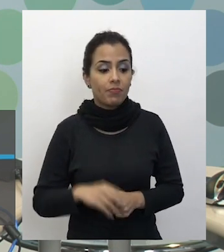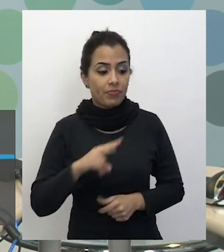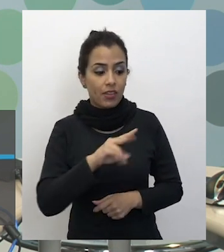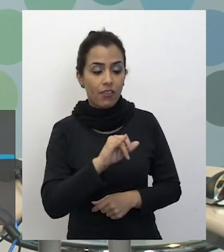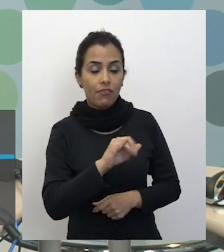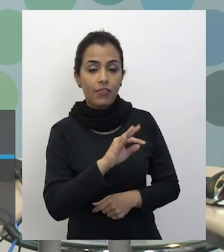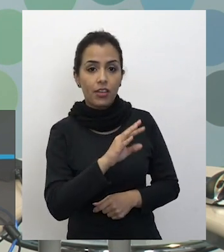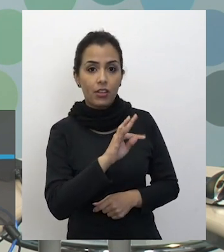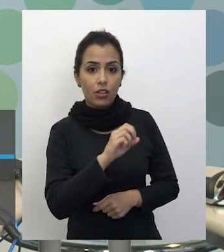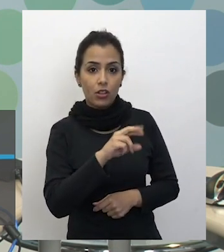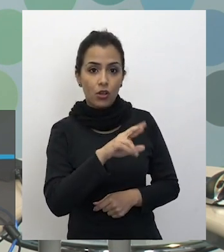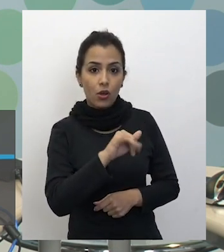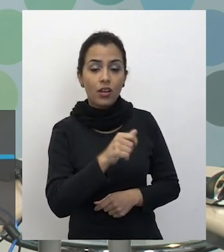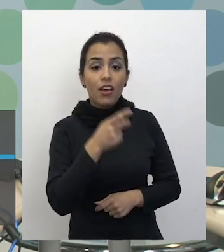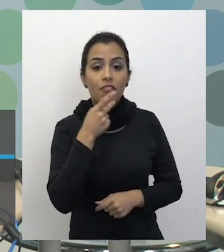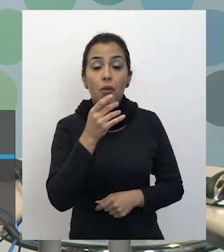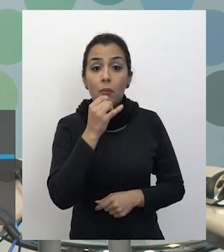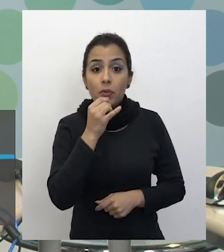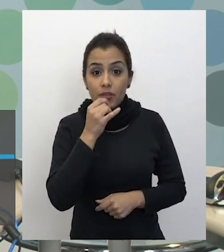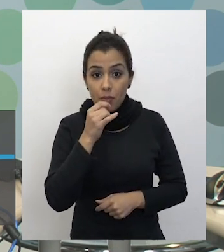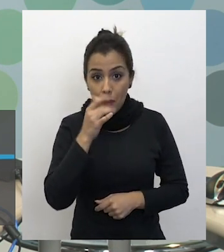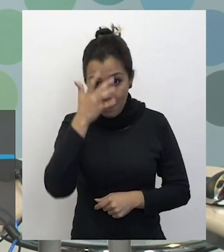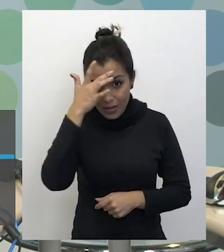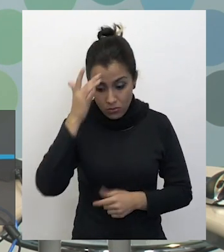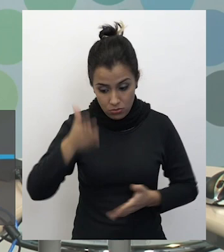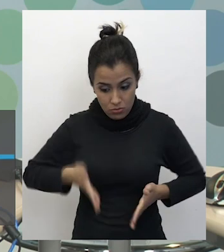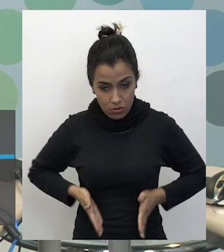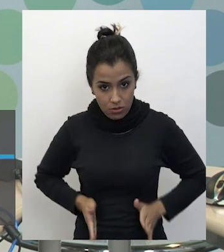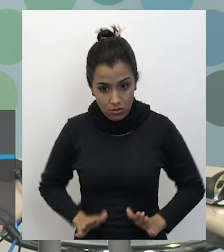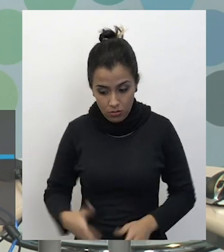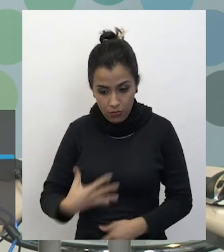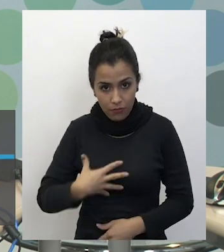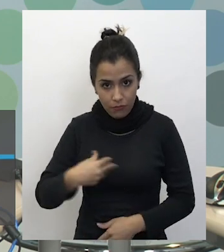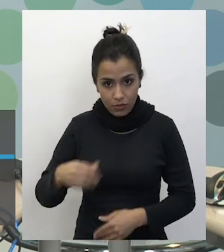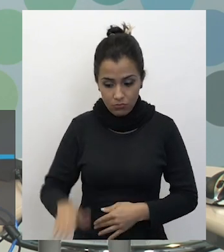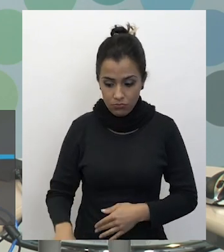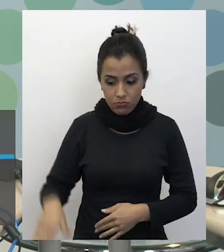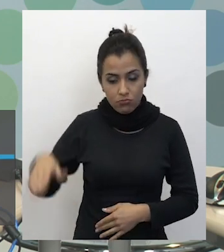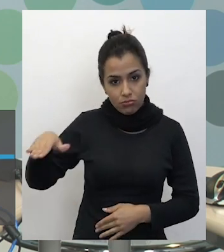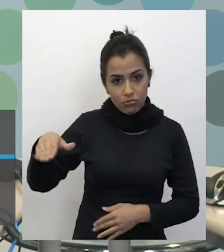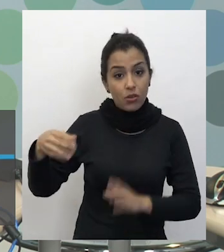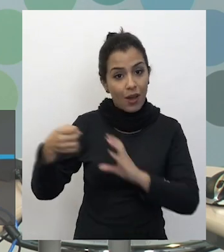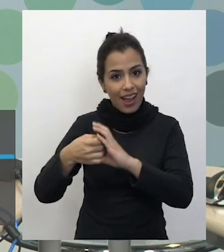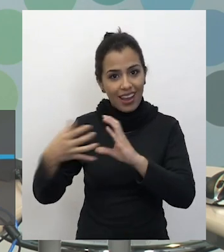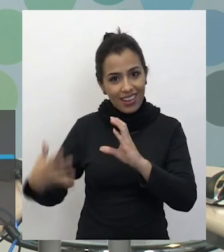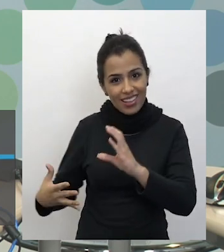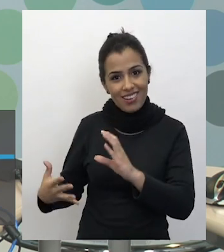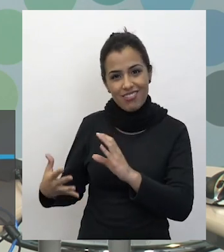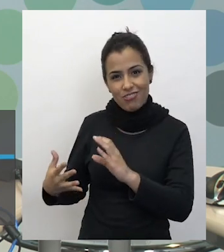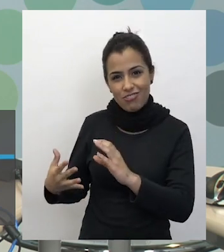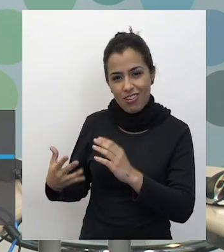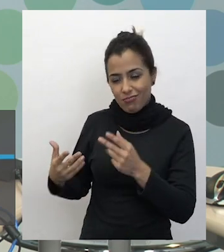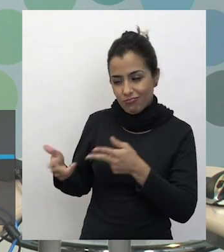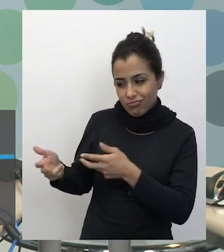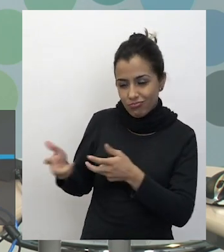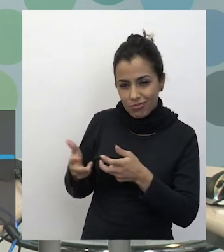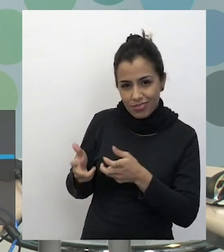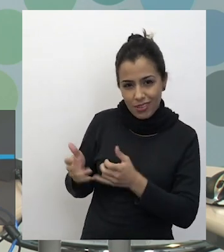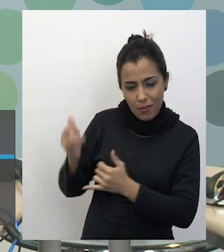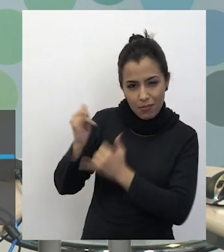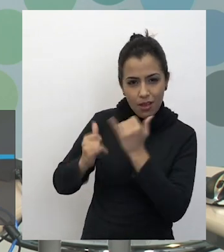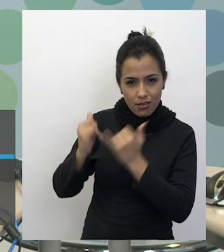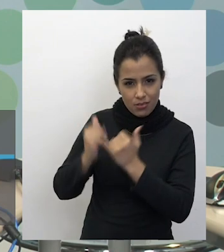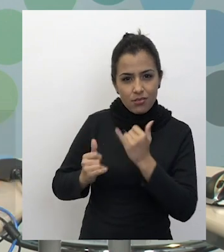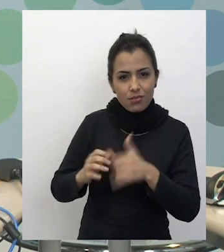professor, quando alguém tem um filho, né, para ver as características, e muitos foram nesta linha, né, dessa coisa ligada ao